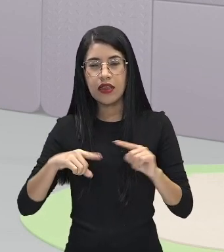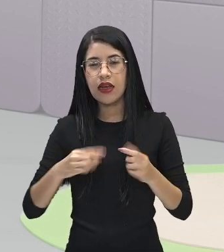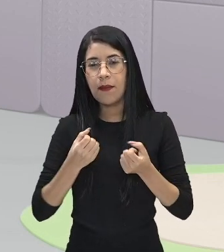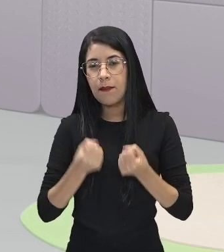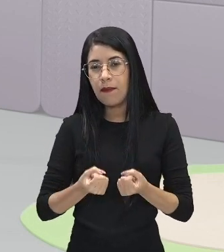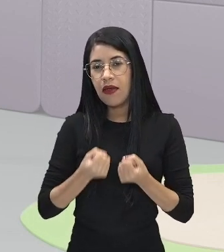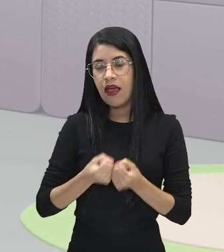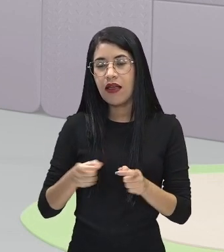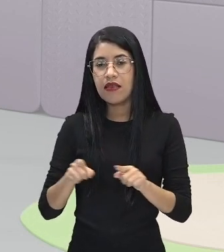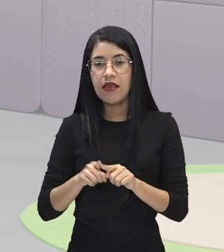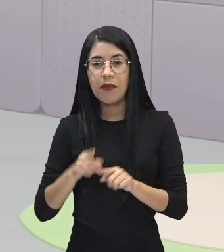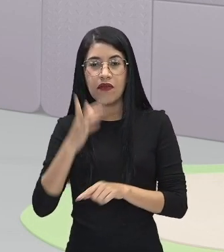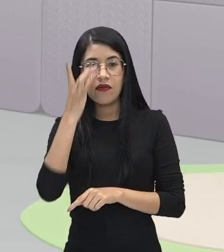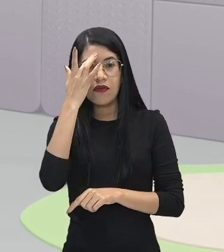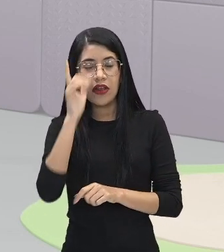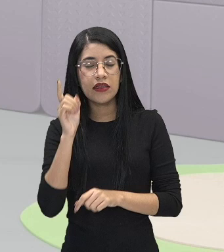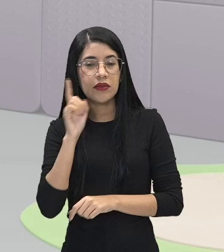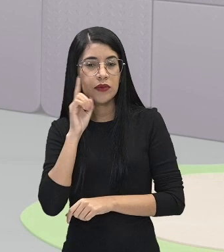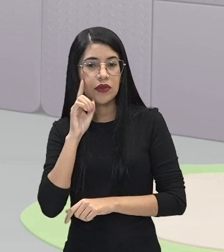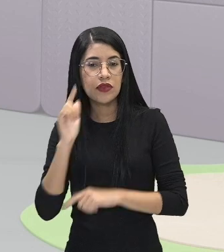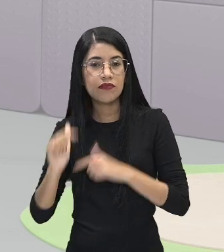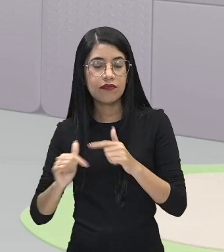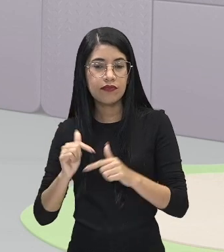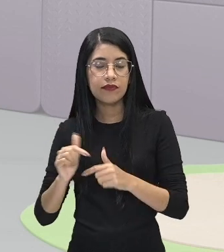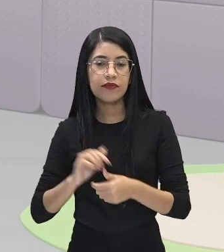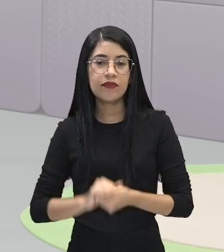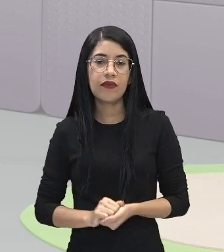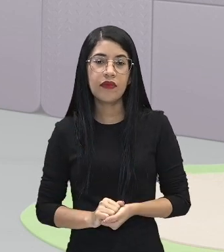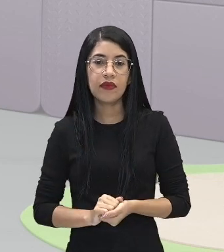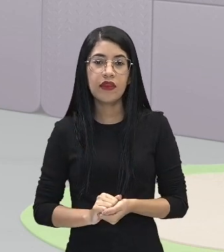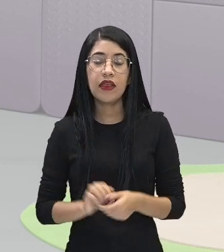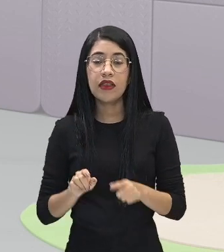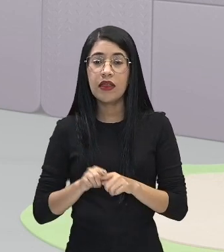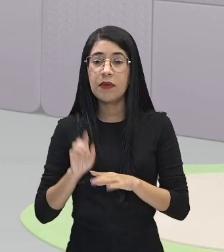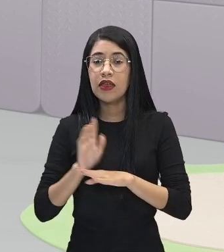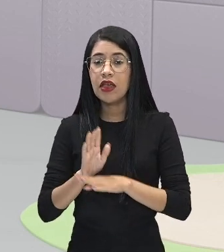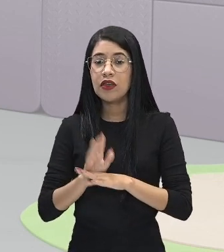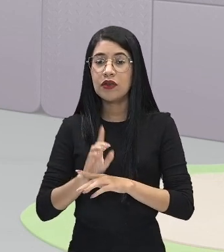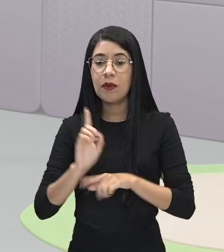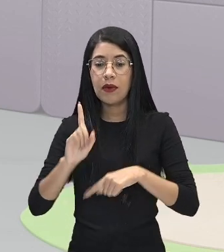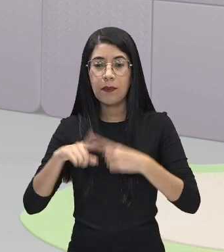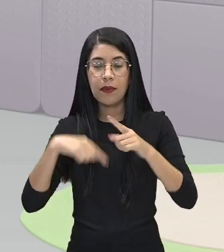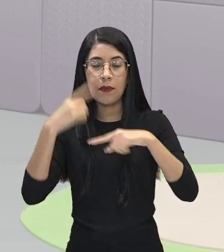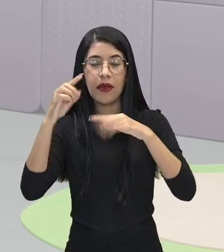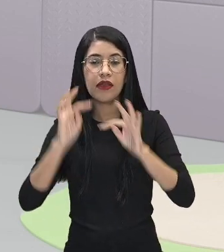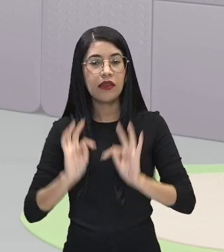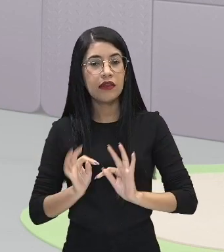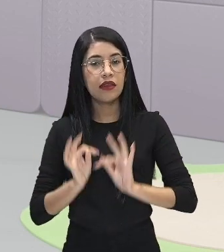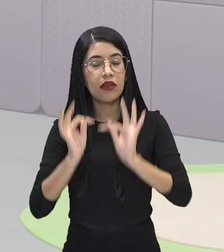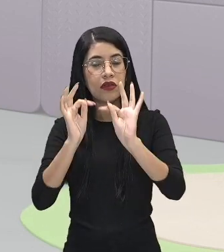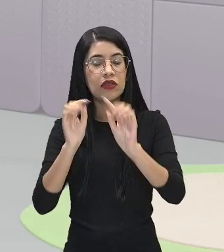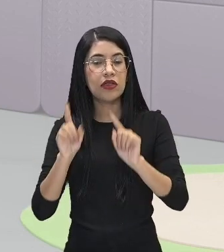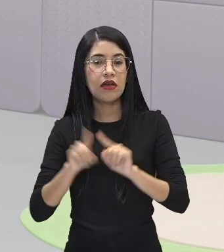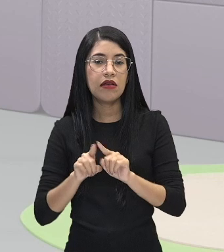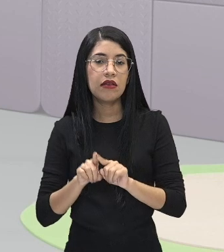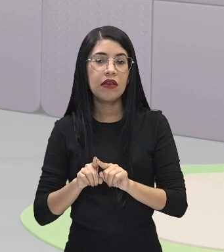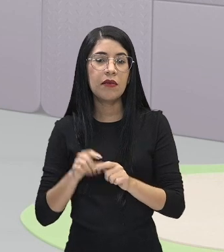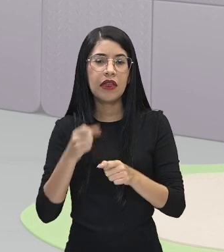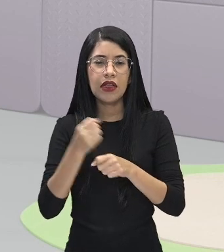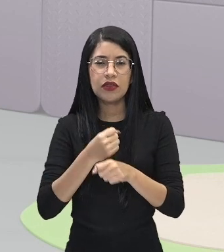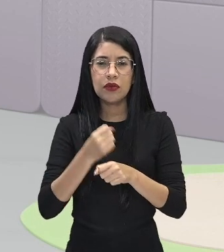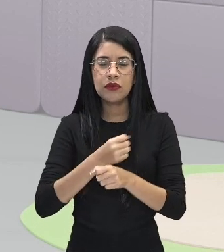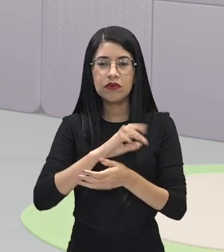pesados, facilitou aí o dia a dia das pessoas, né, e contribuiu para um avanço tecnológico, né, um avanço nas